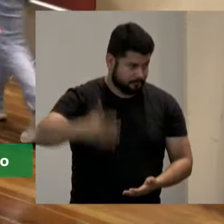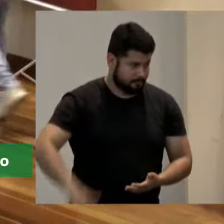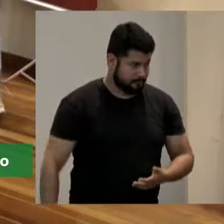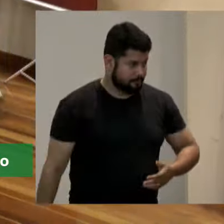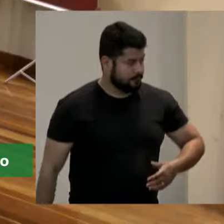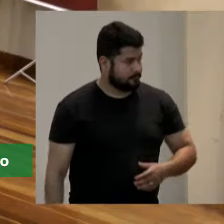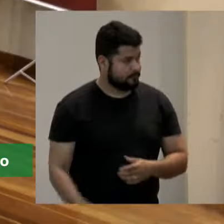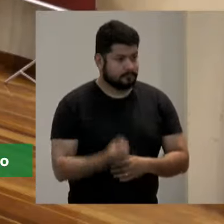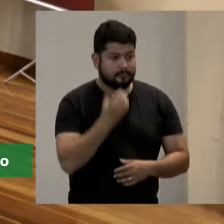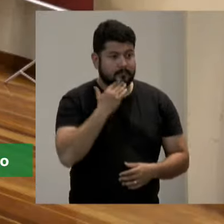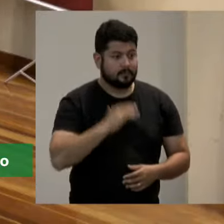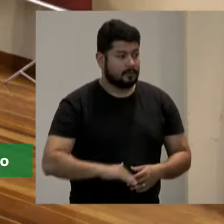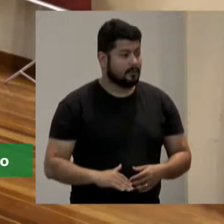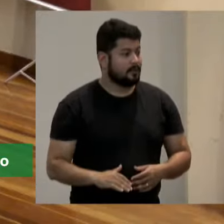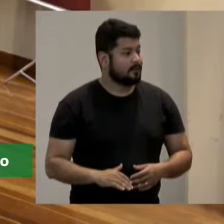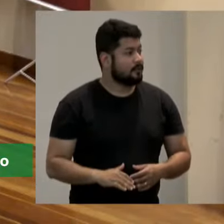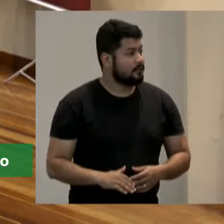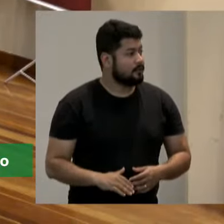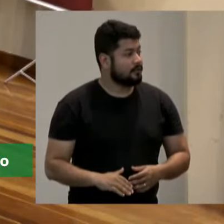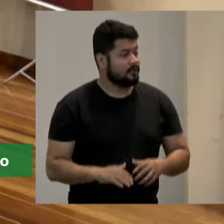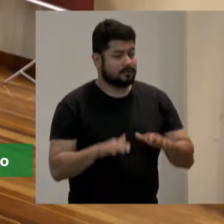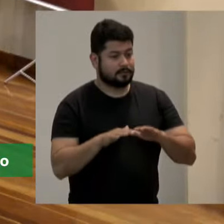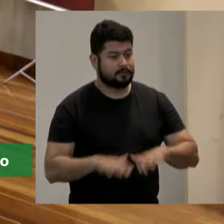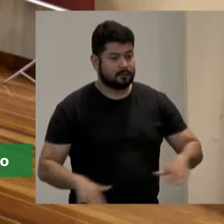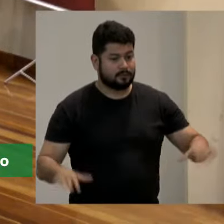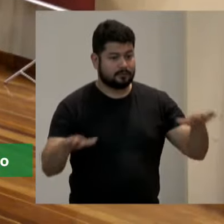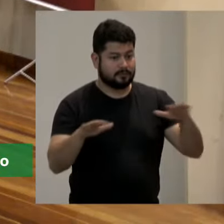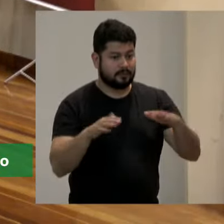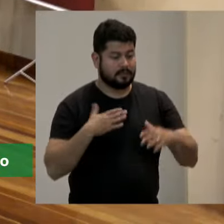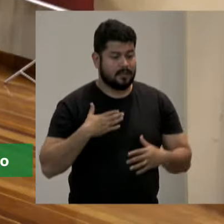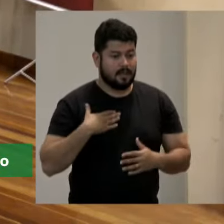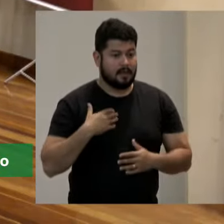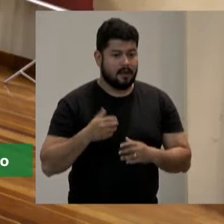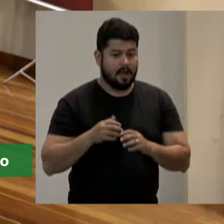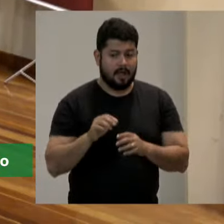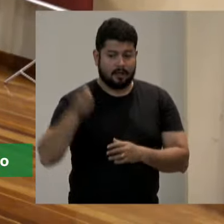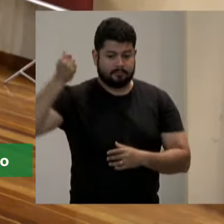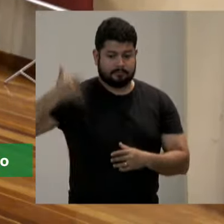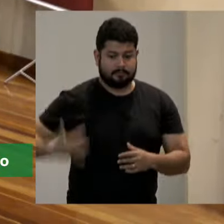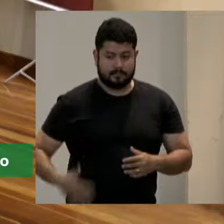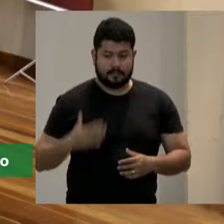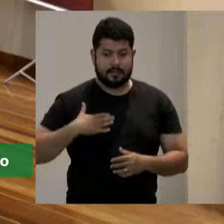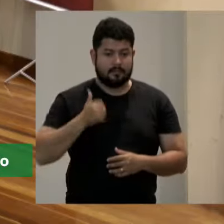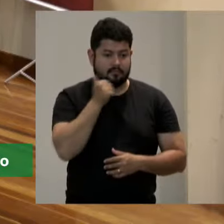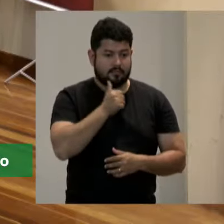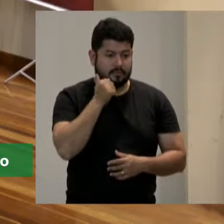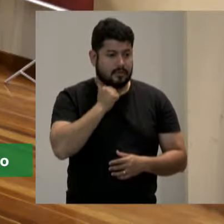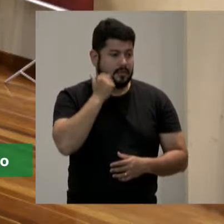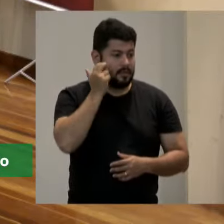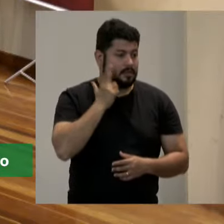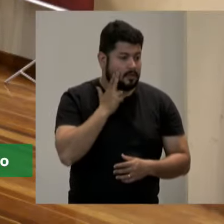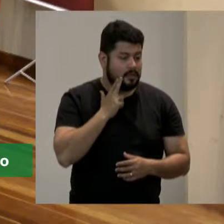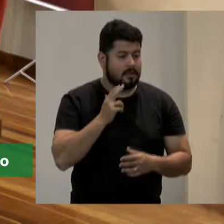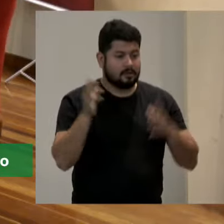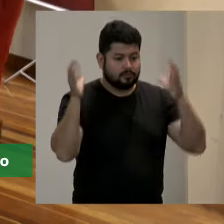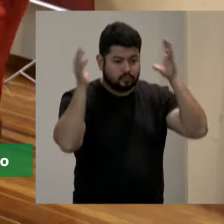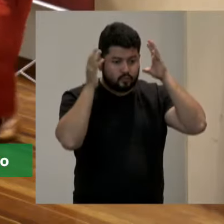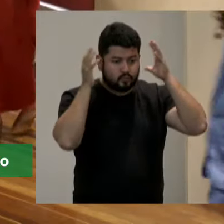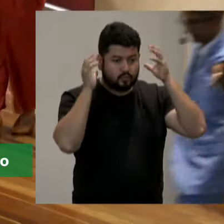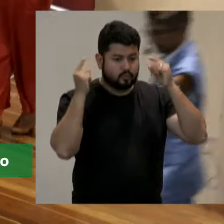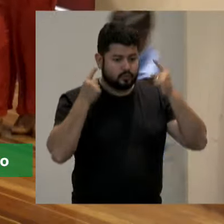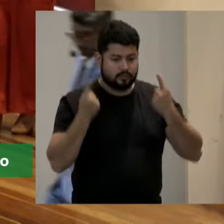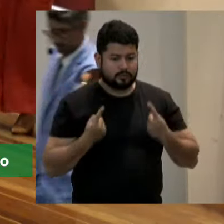Boa tarde a todas as pessoas. Vou me autodescrever. Eu sou uma mulher negra, com cabelo curto, cacheado.